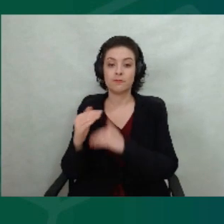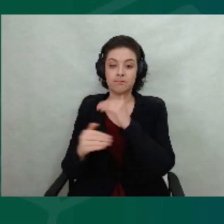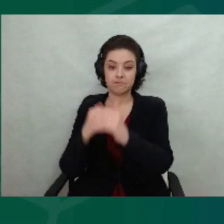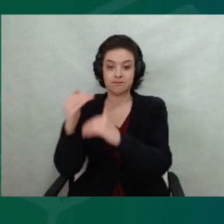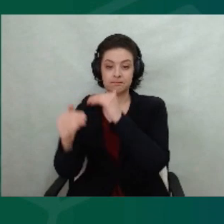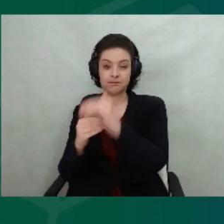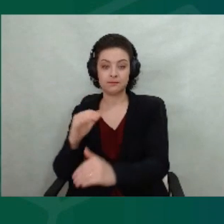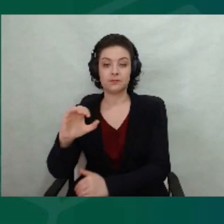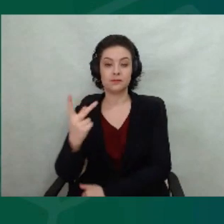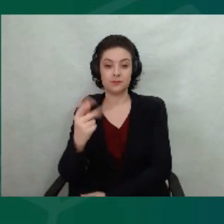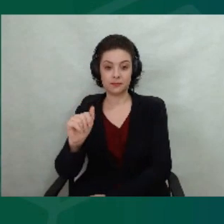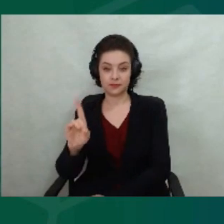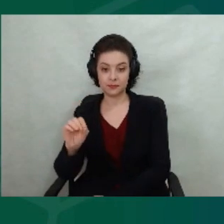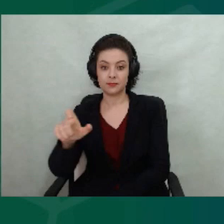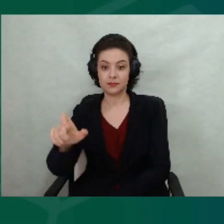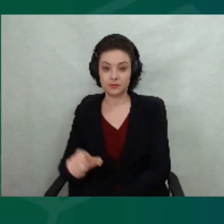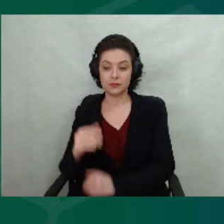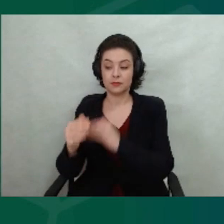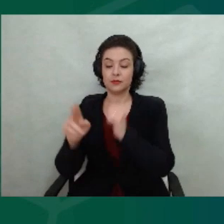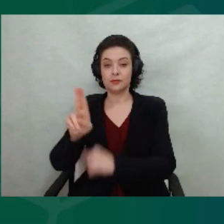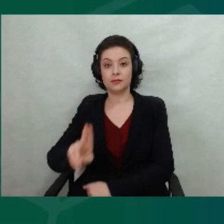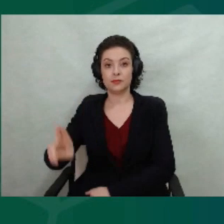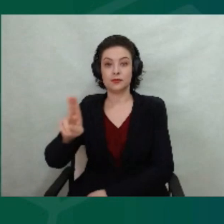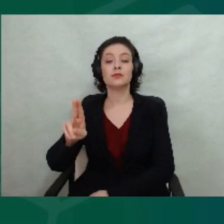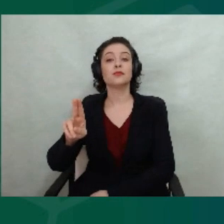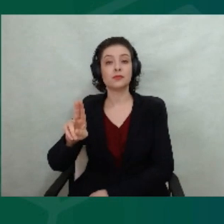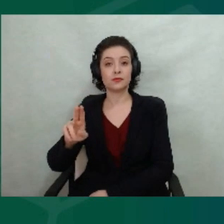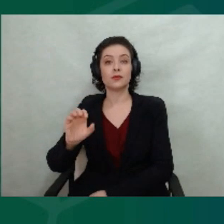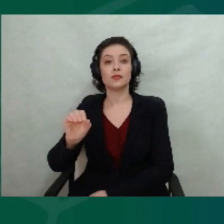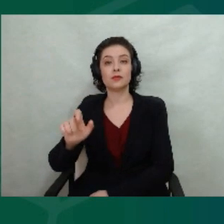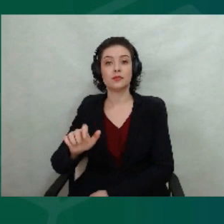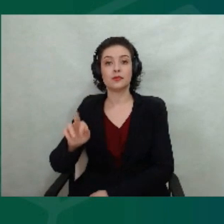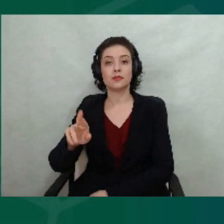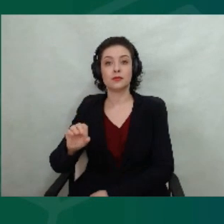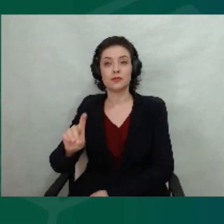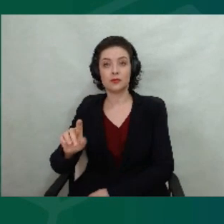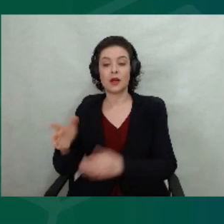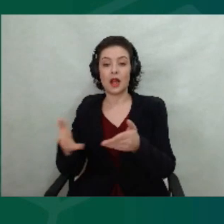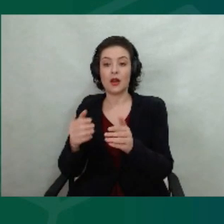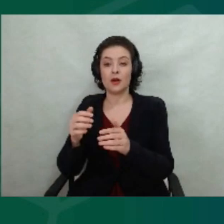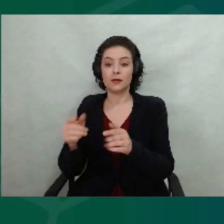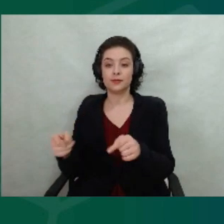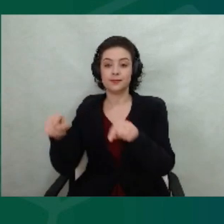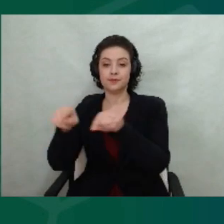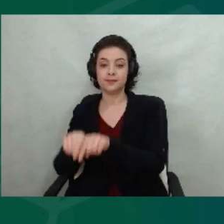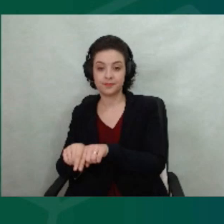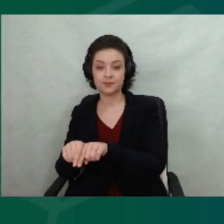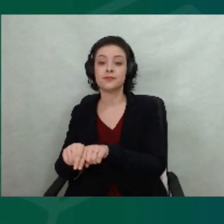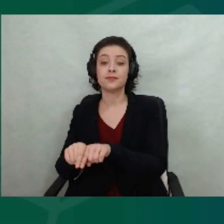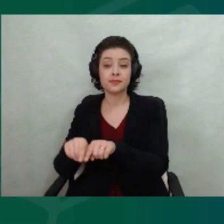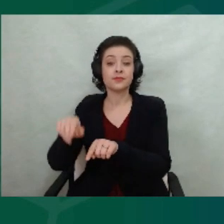desenvolvido pela Universidade de Oxford, agora em associação com a AstraZeneca, representado